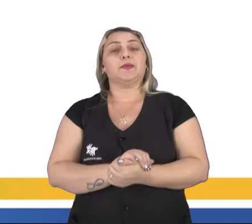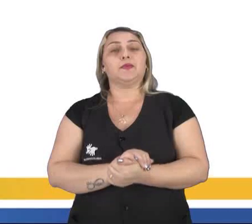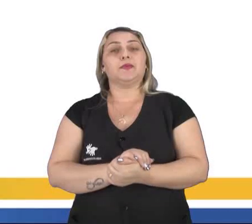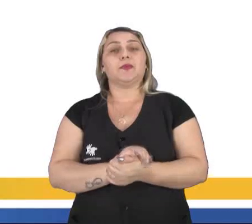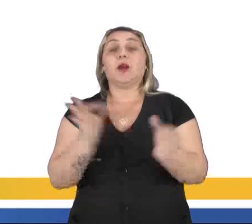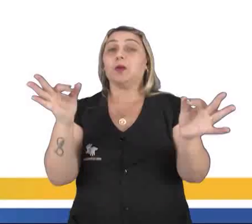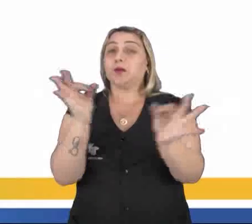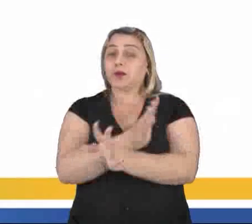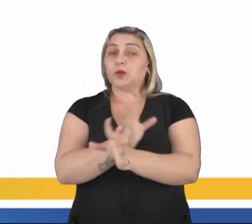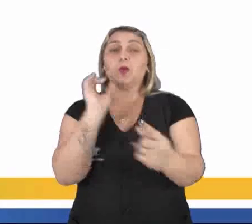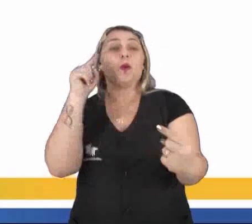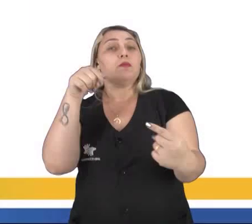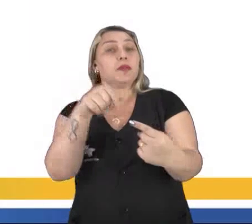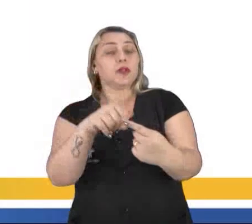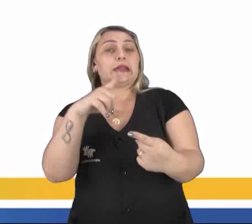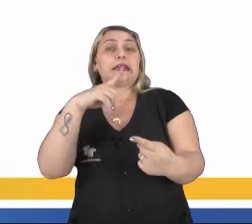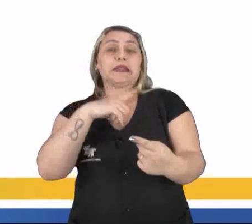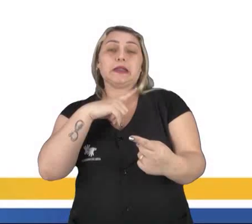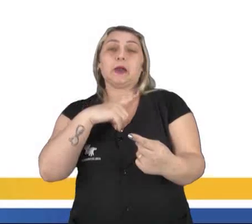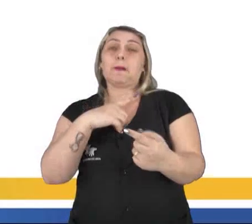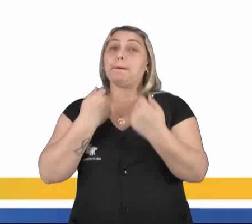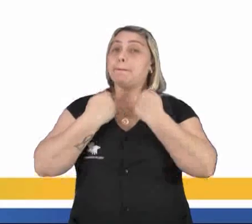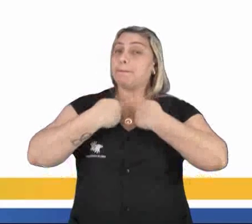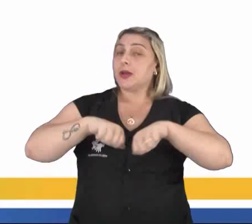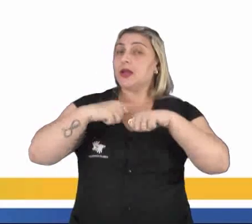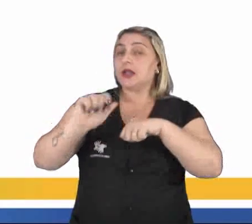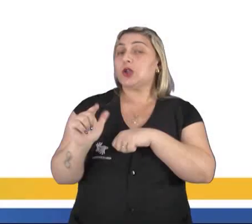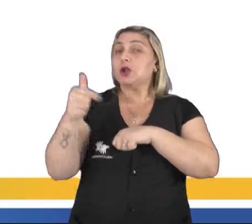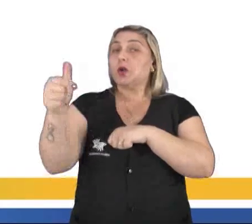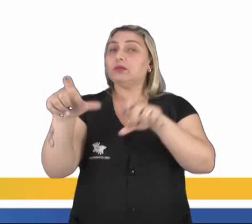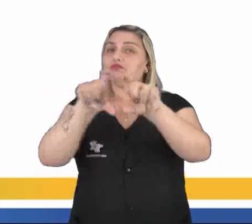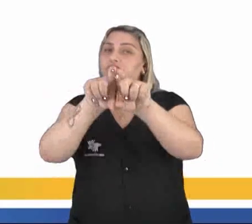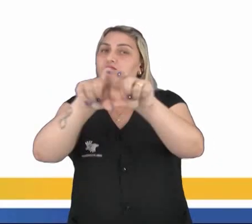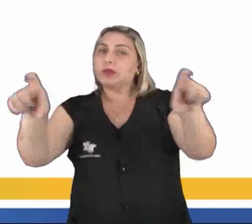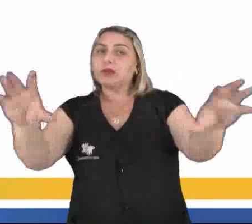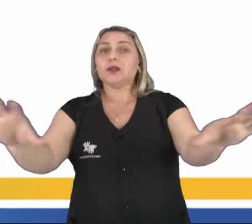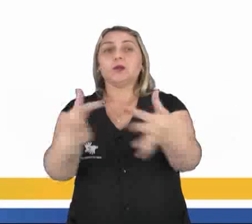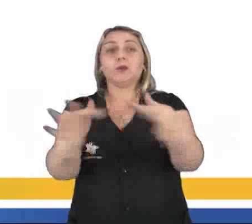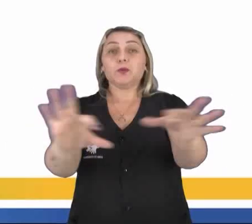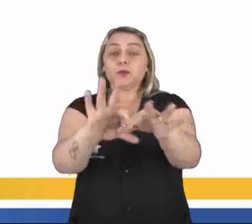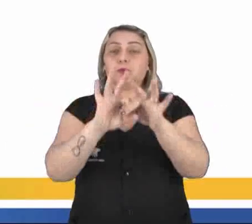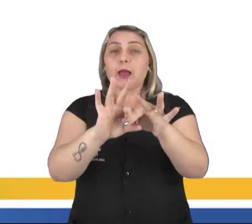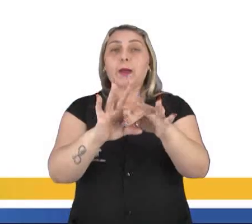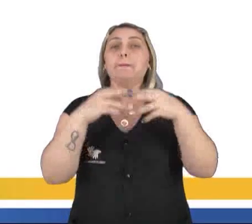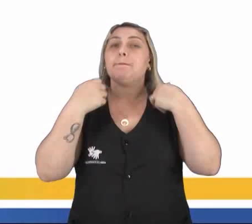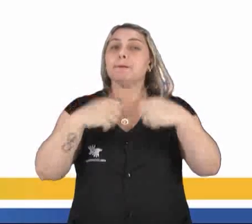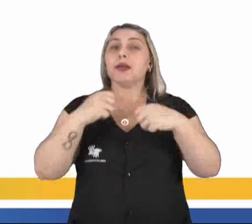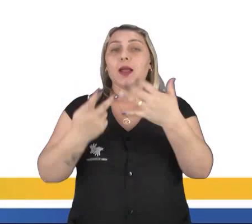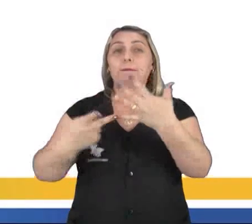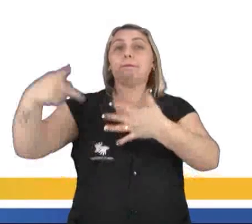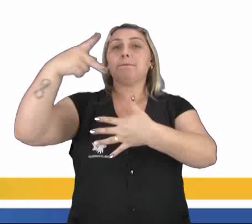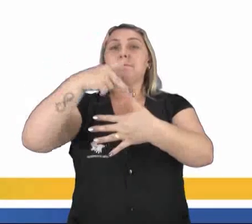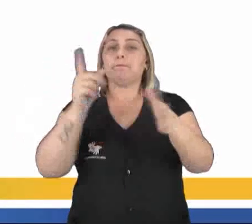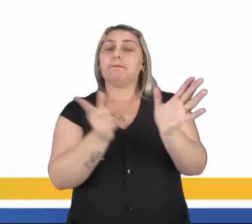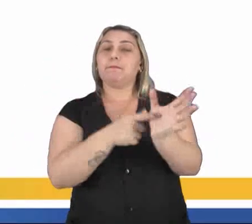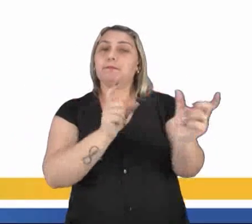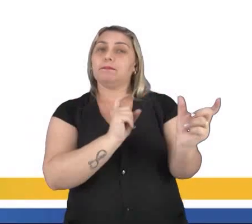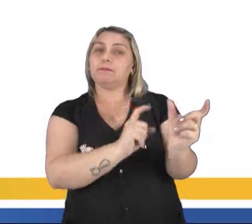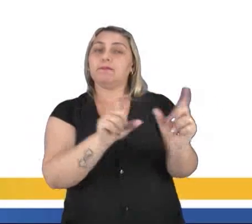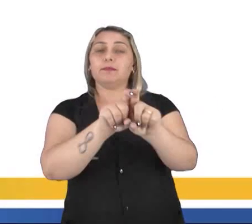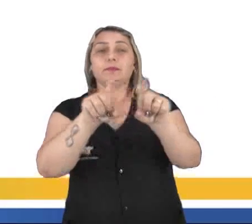sentido e sendo dependente dela. Então, se é subordinada, ela depende da principal, tá?